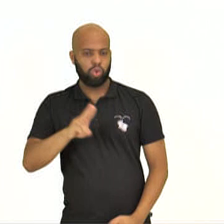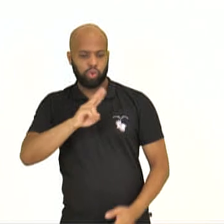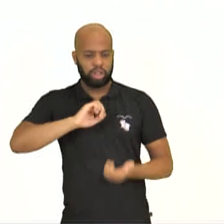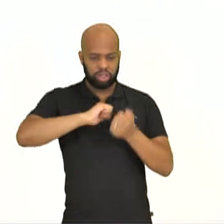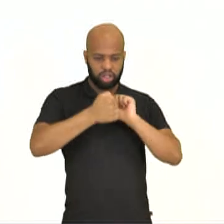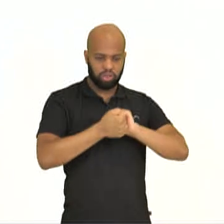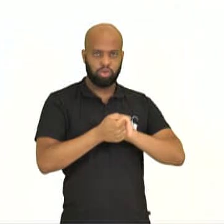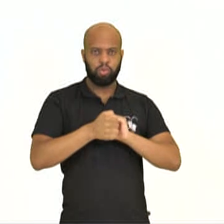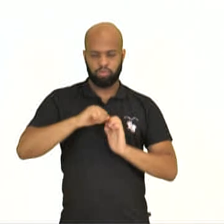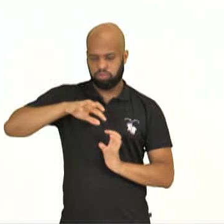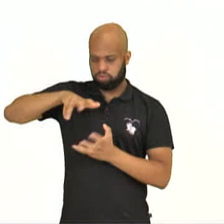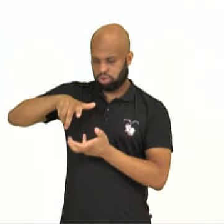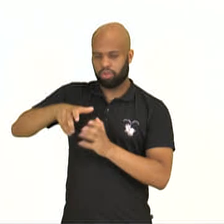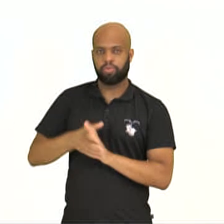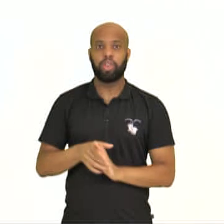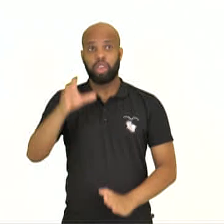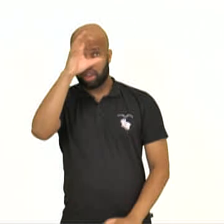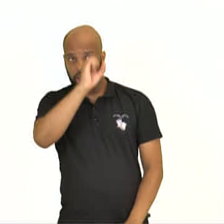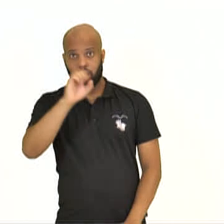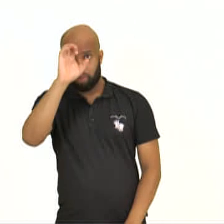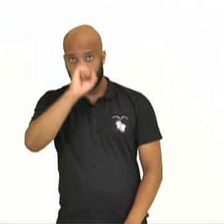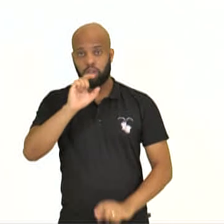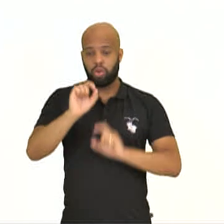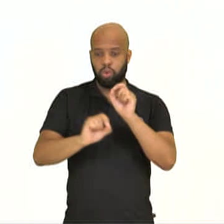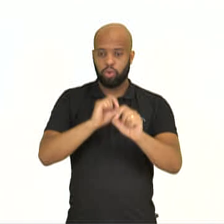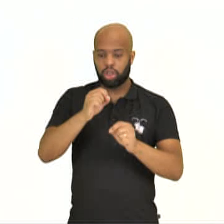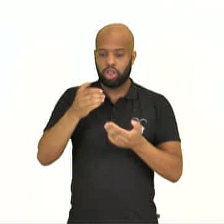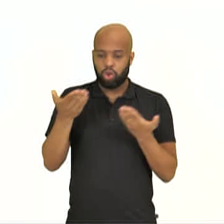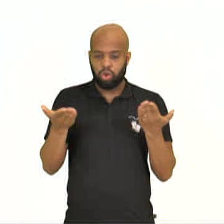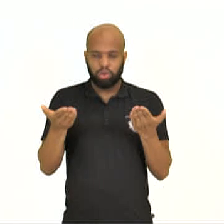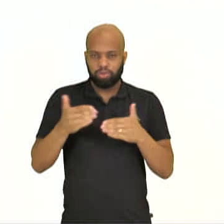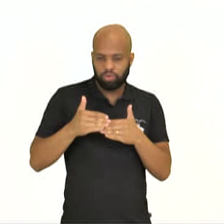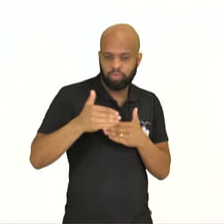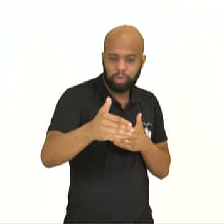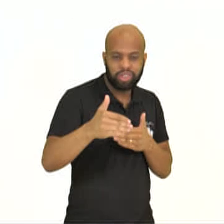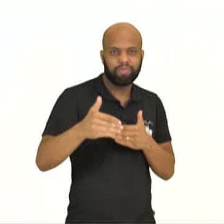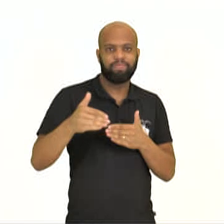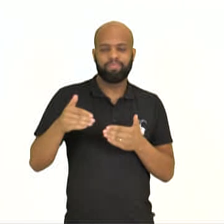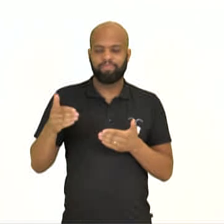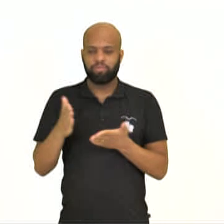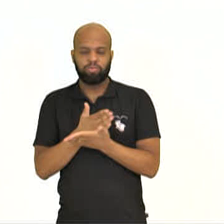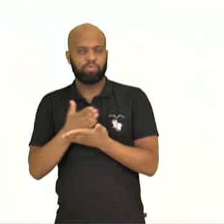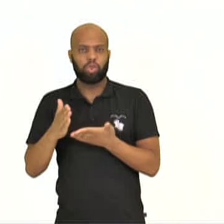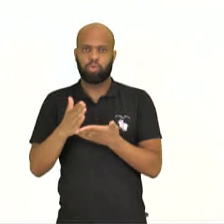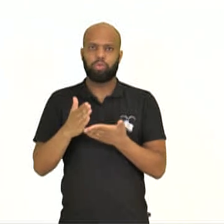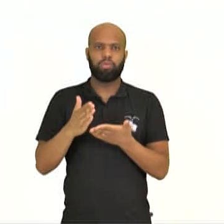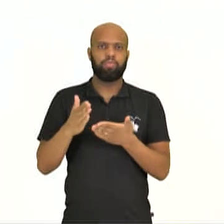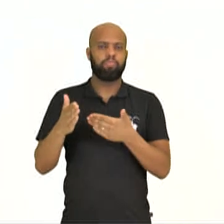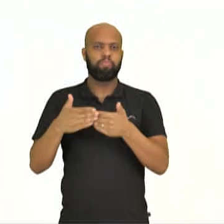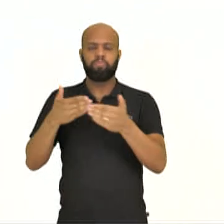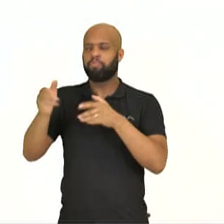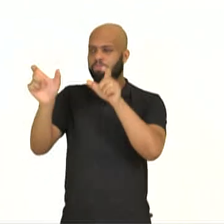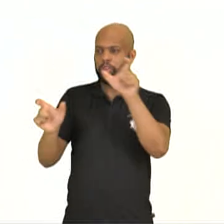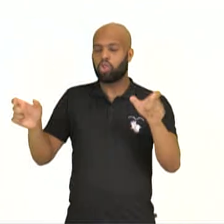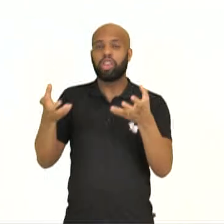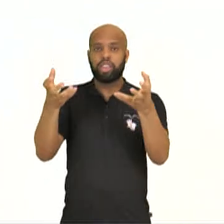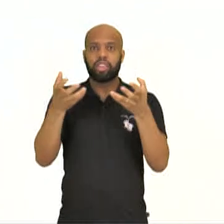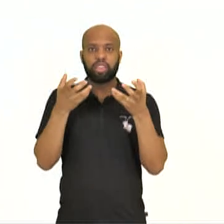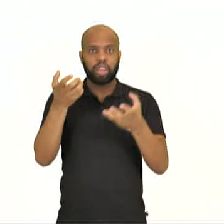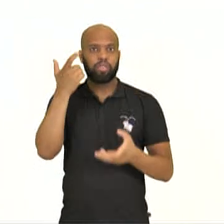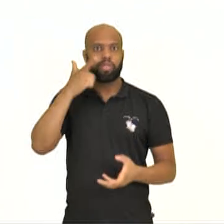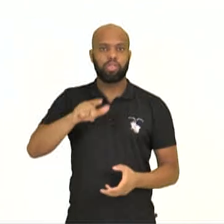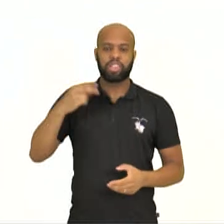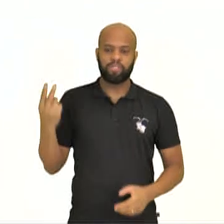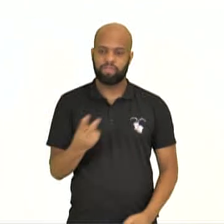do mundo. Aprender deve ser o ponto de partida de qualquer pessoa que busca a realização e sucesso